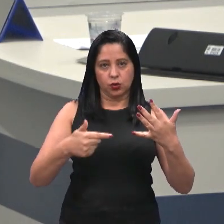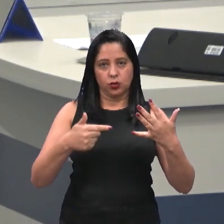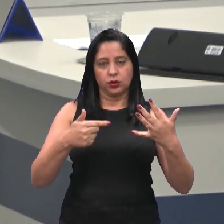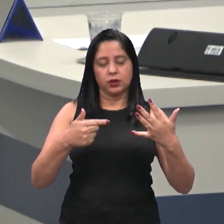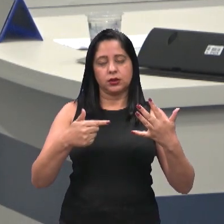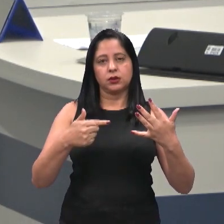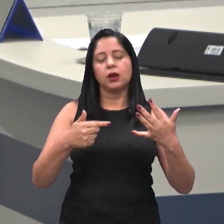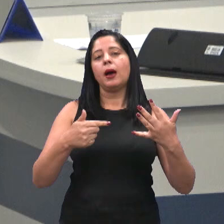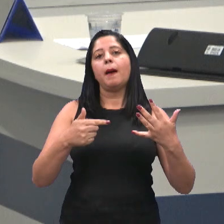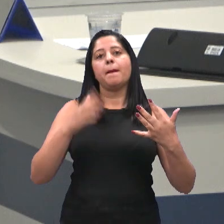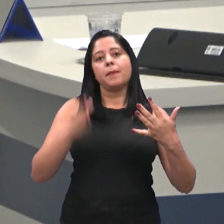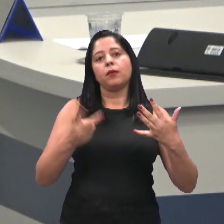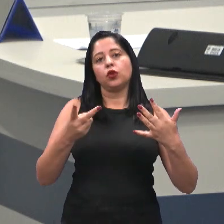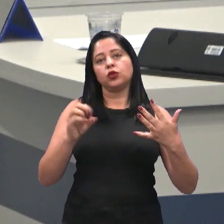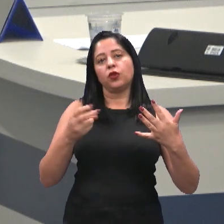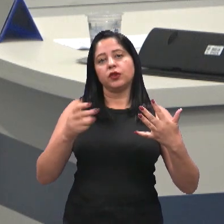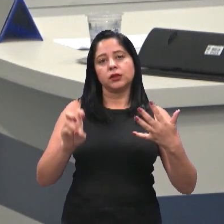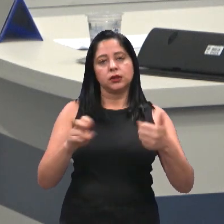4132/2025, processo